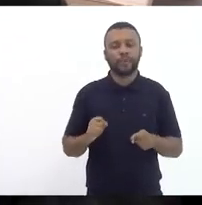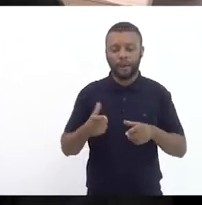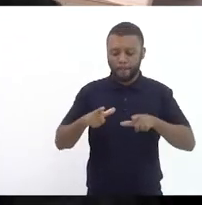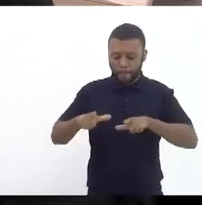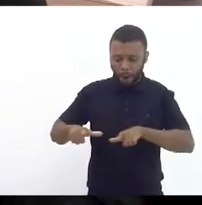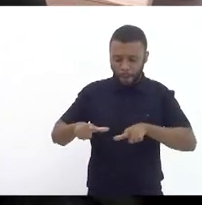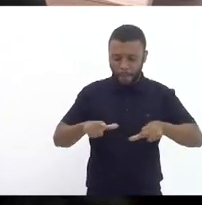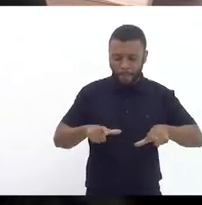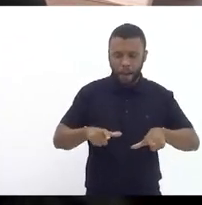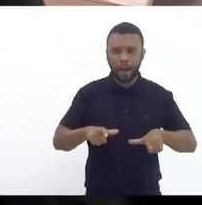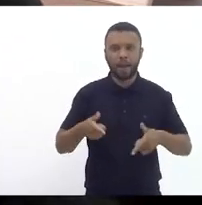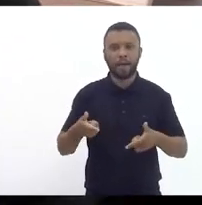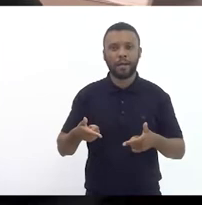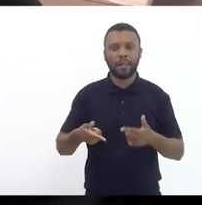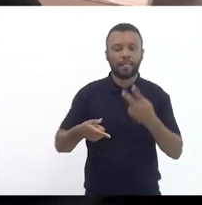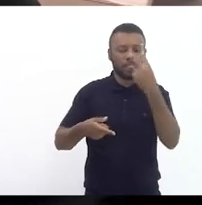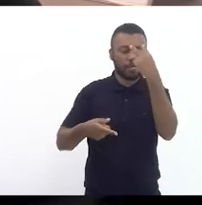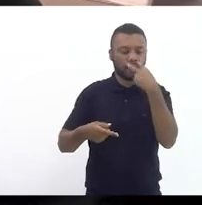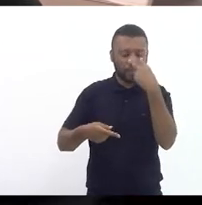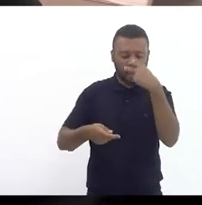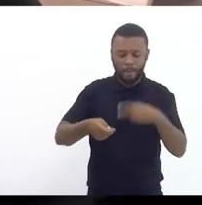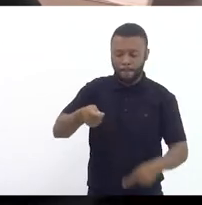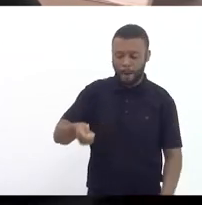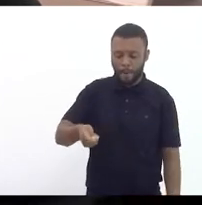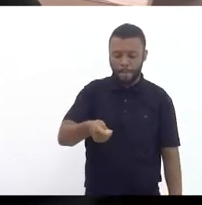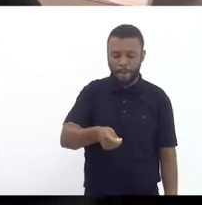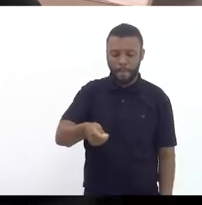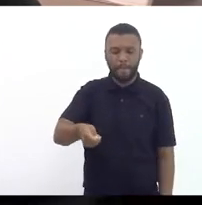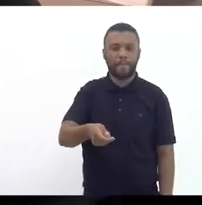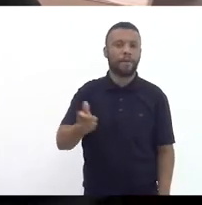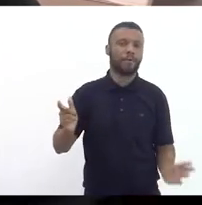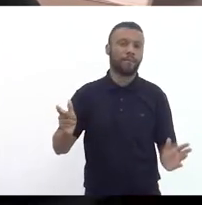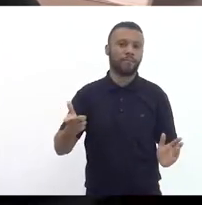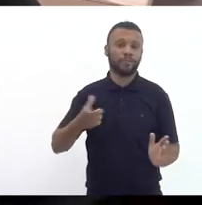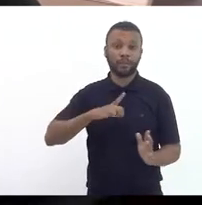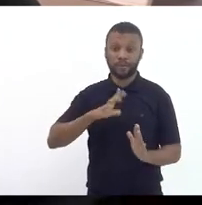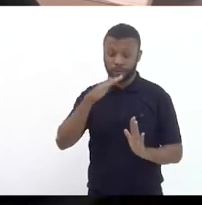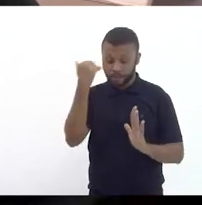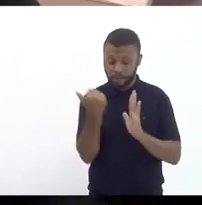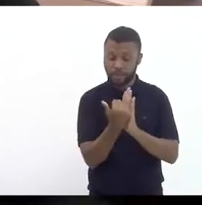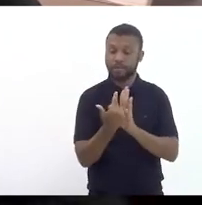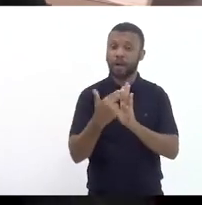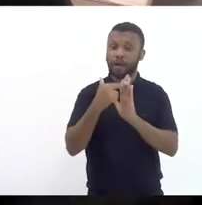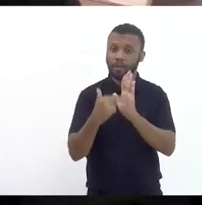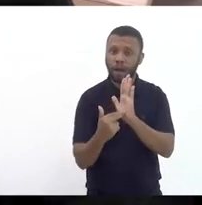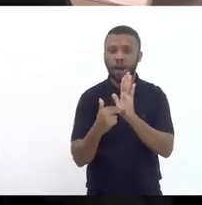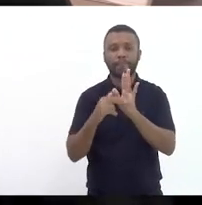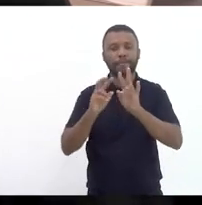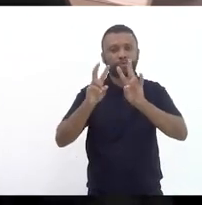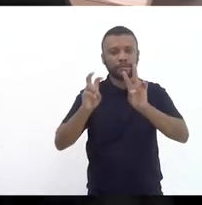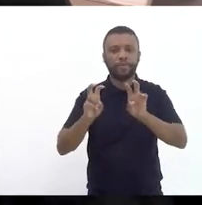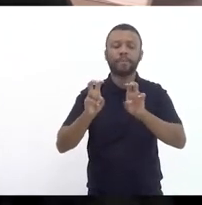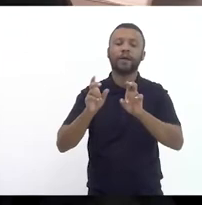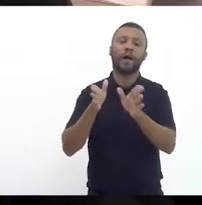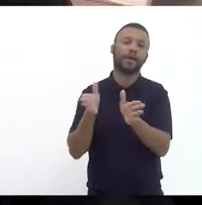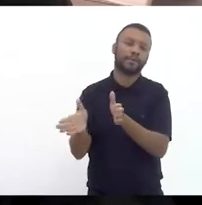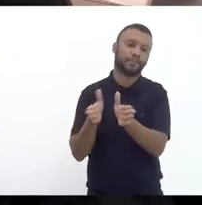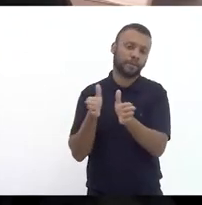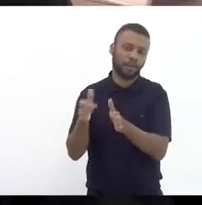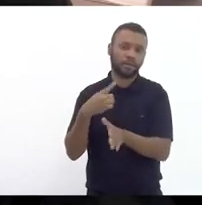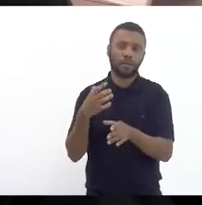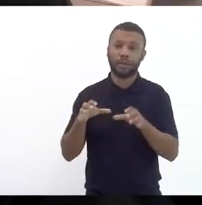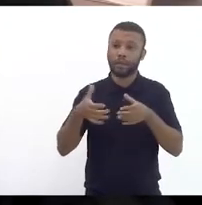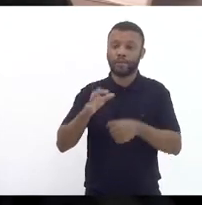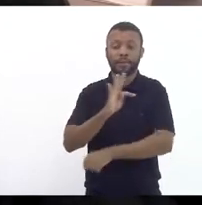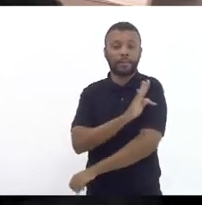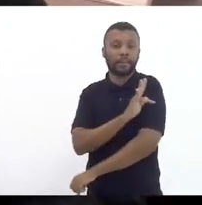isso a gente segue a norma relativa a essa questão da acessibilidade. A nossa equipe técnica discutiu